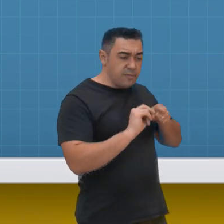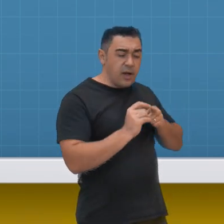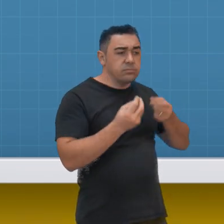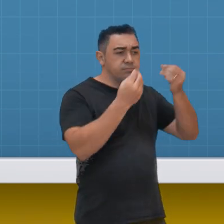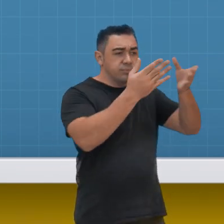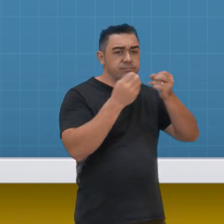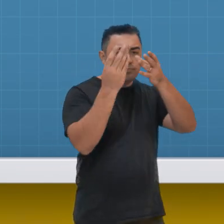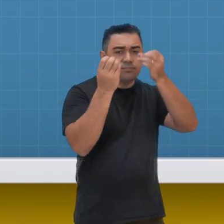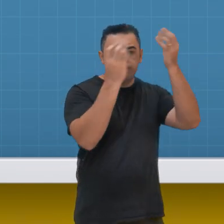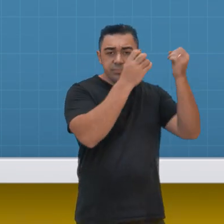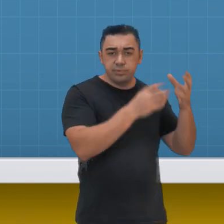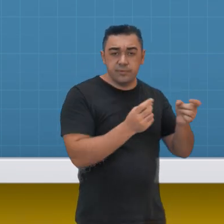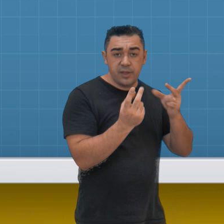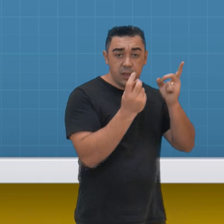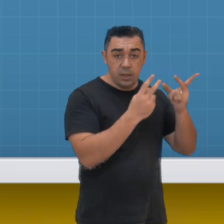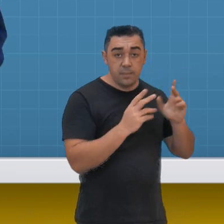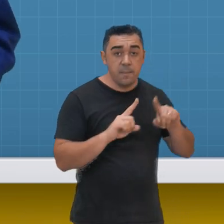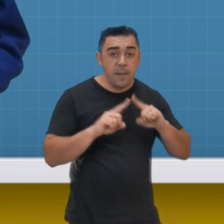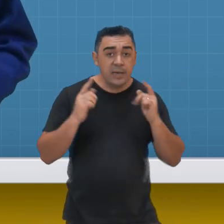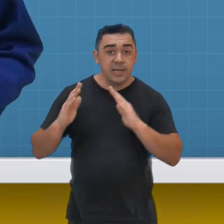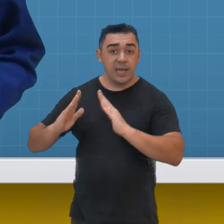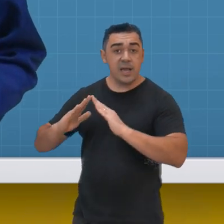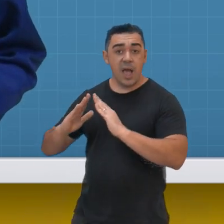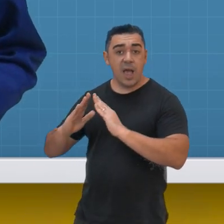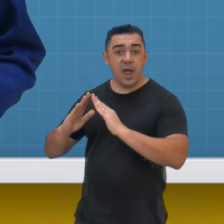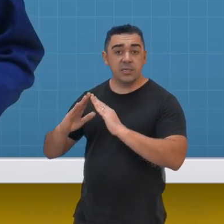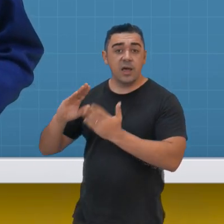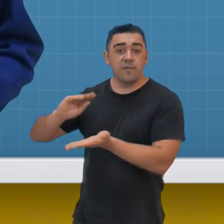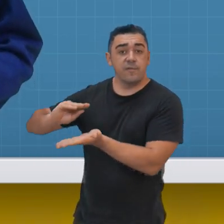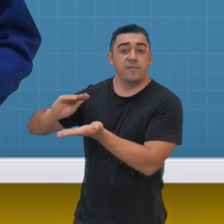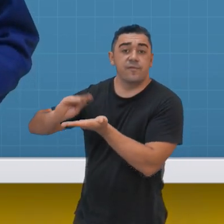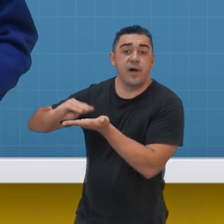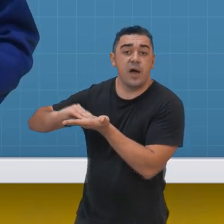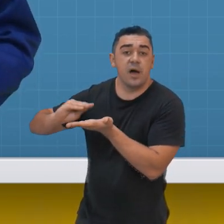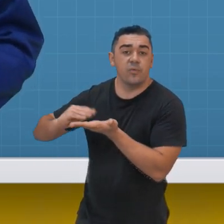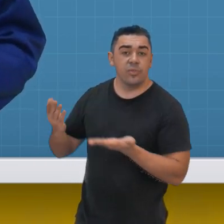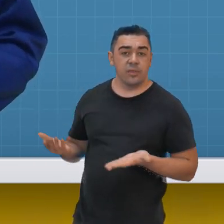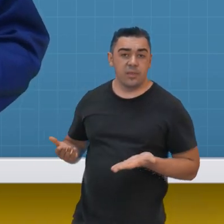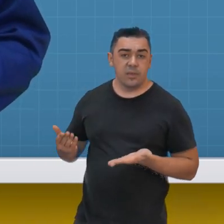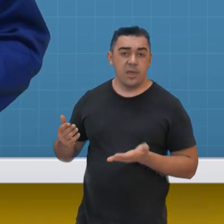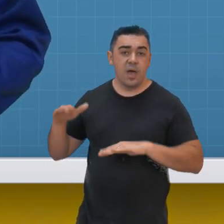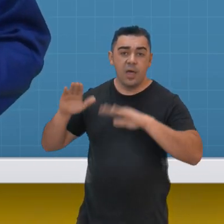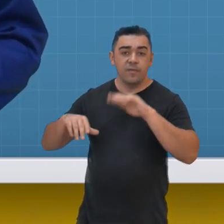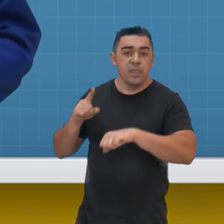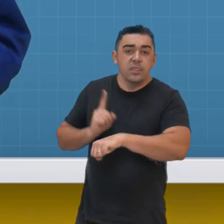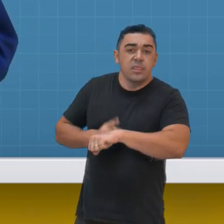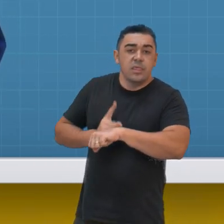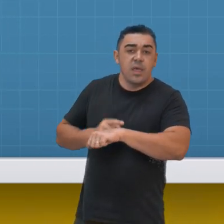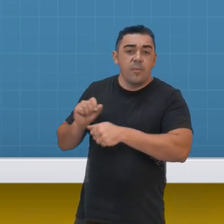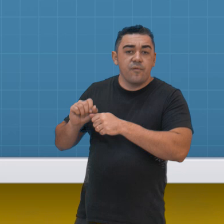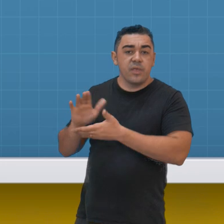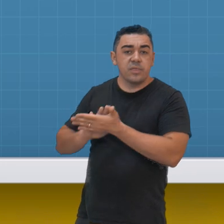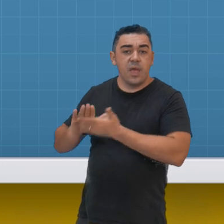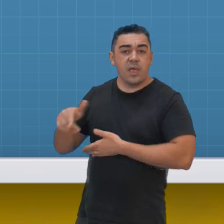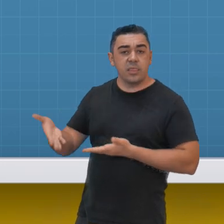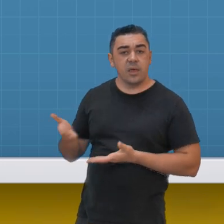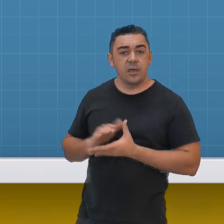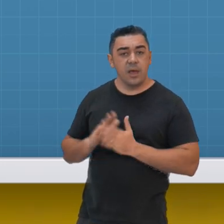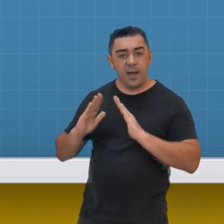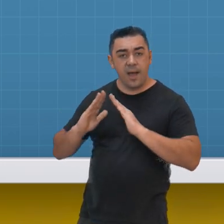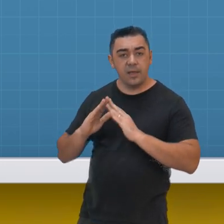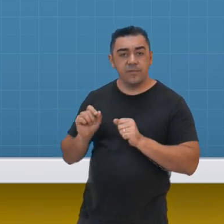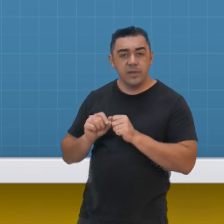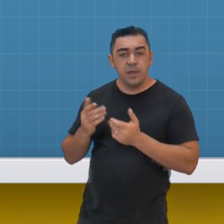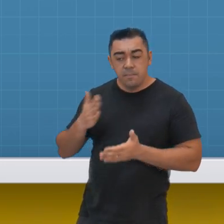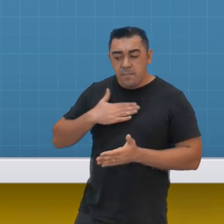martelo entregar para outro, que na casa dele, às vezes, ele não tem tempo de